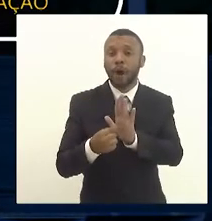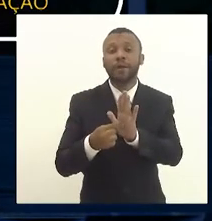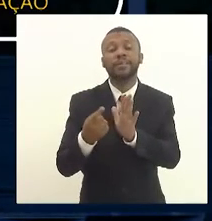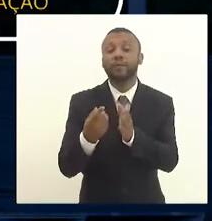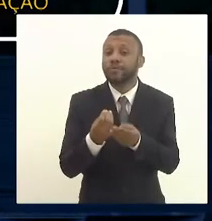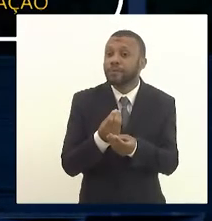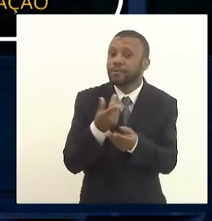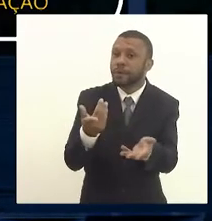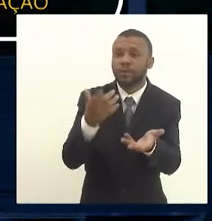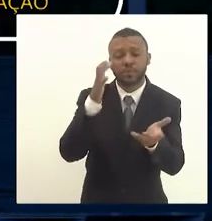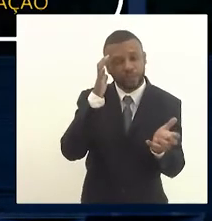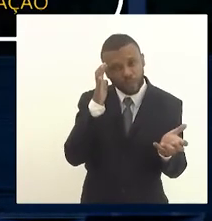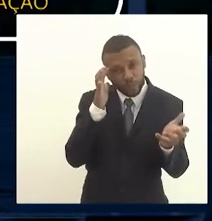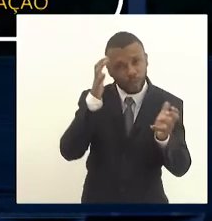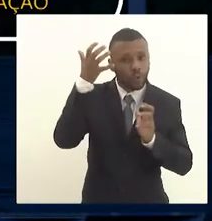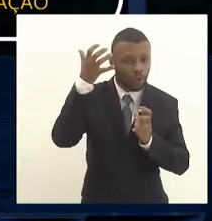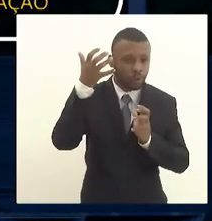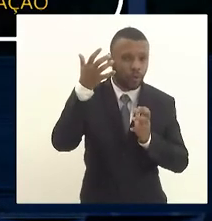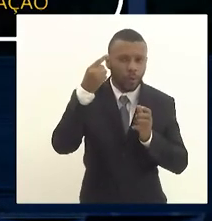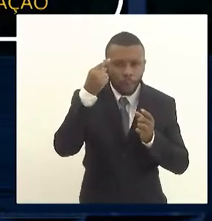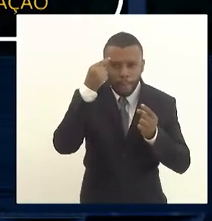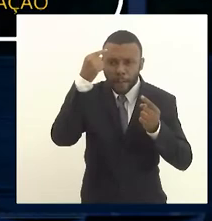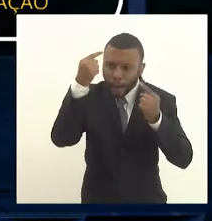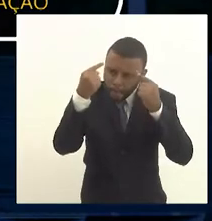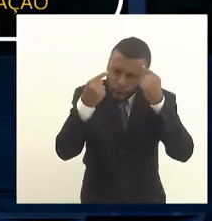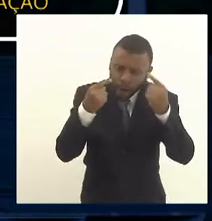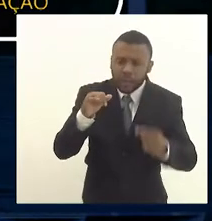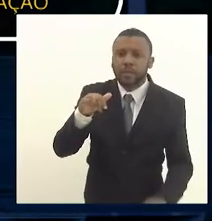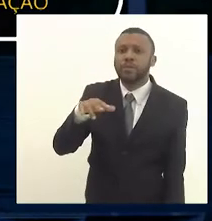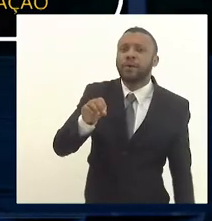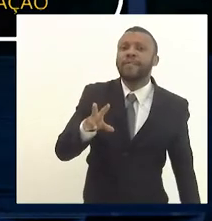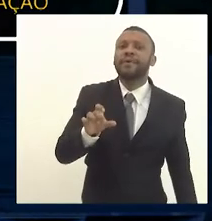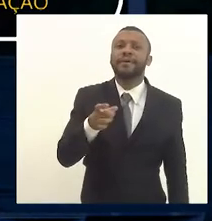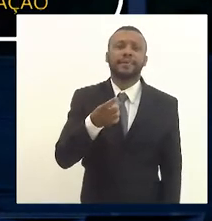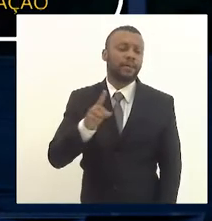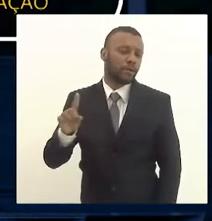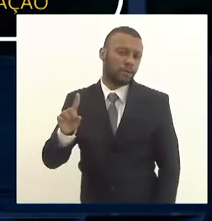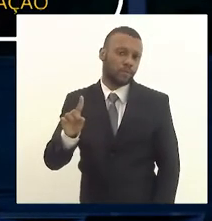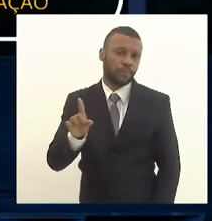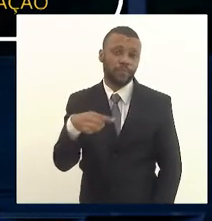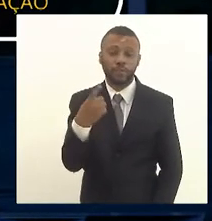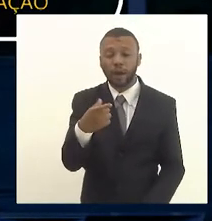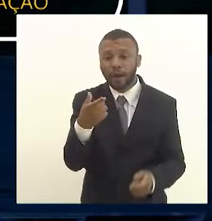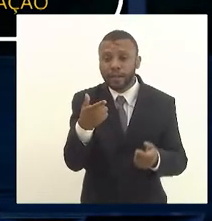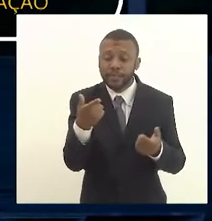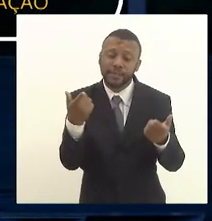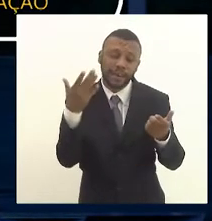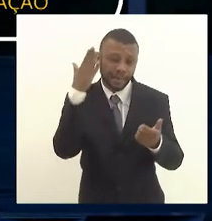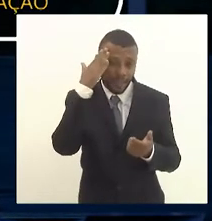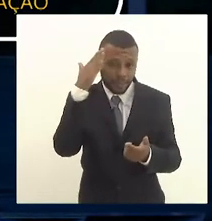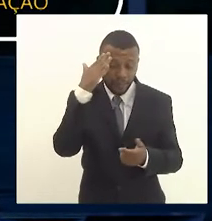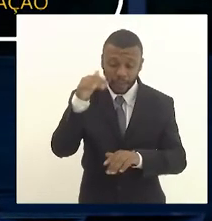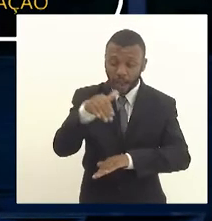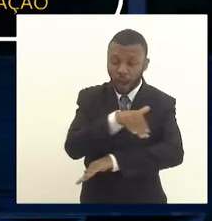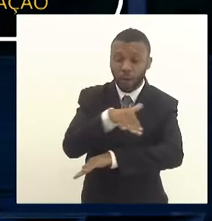aí a gente nota que o município, nesse momento, já tendo experimentado uma rua inteligente, já tendo